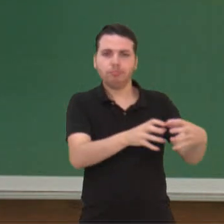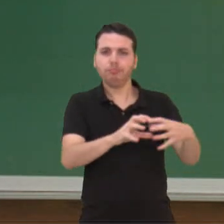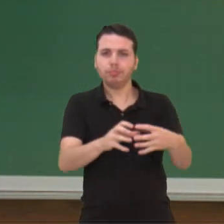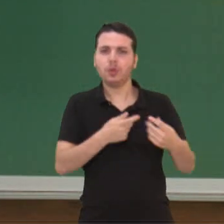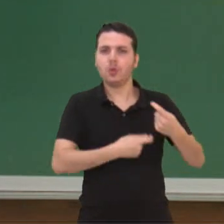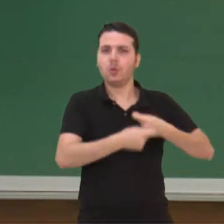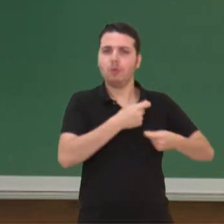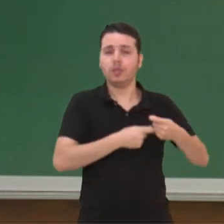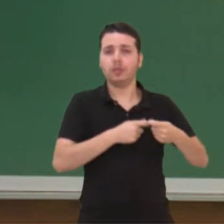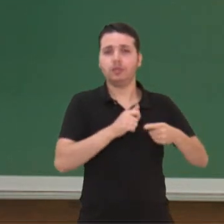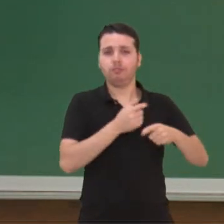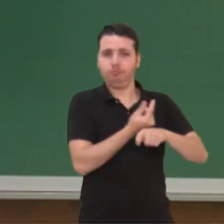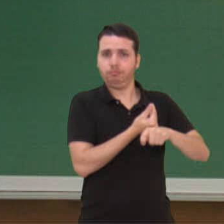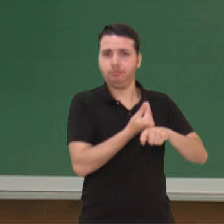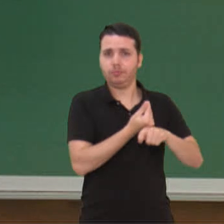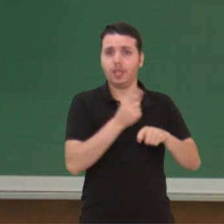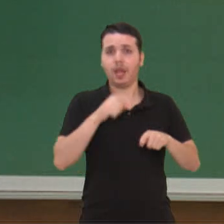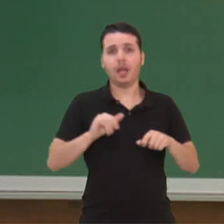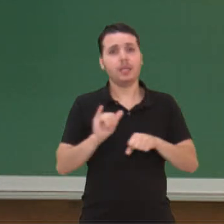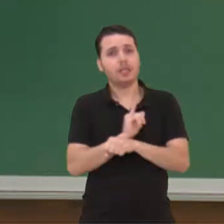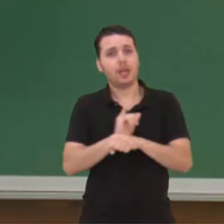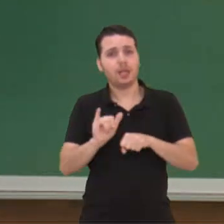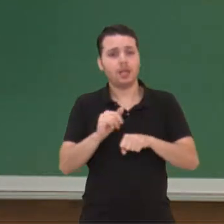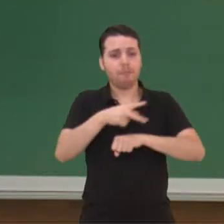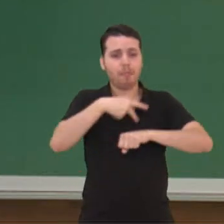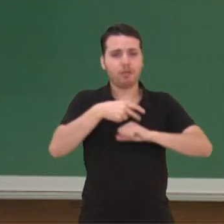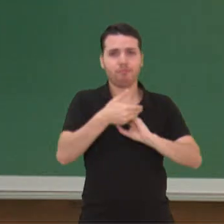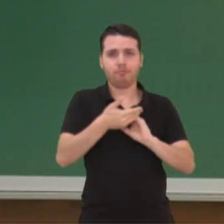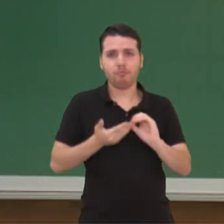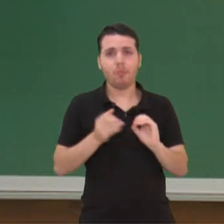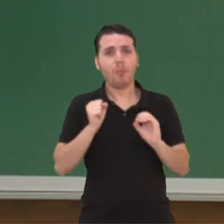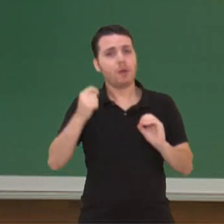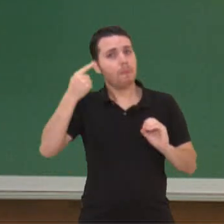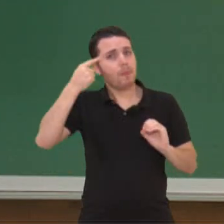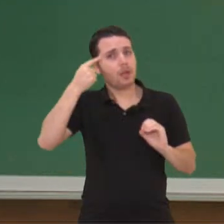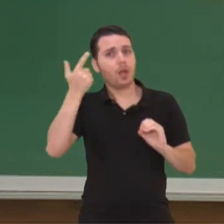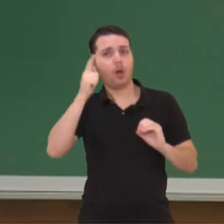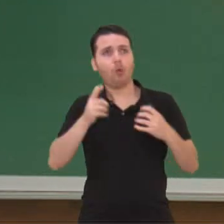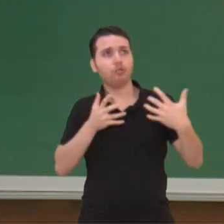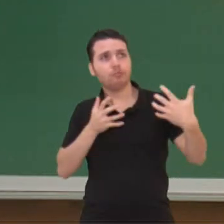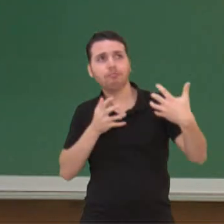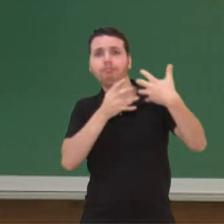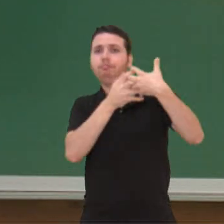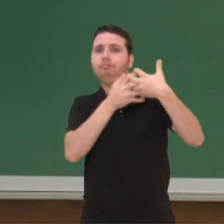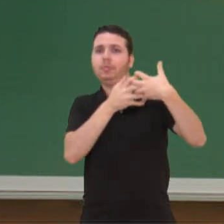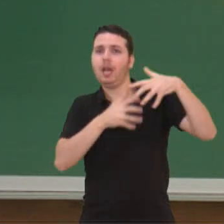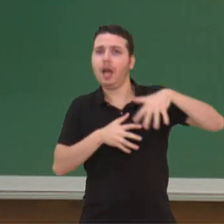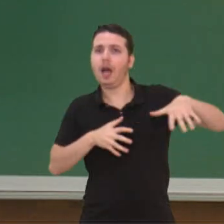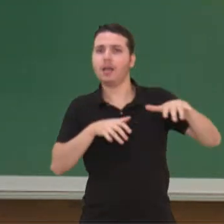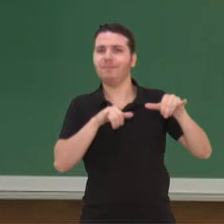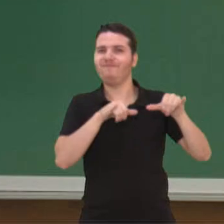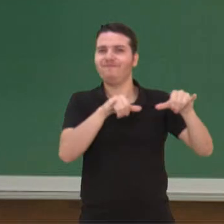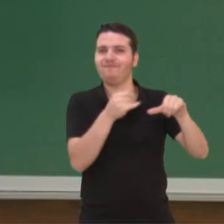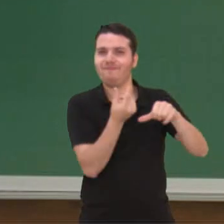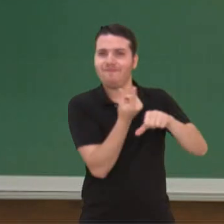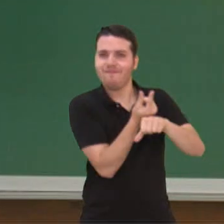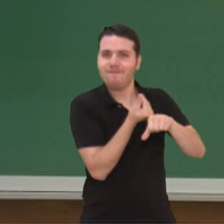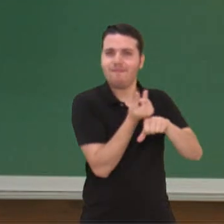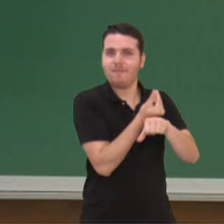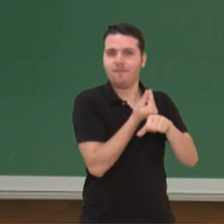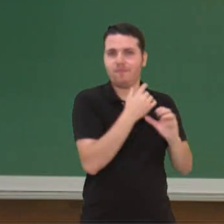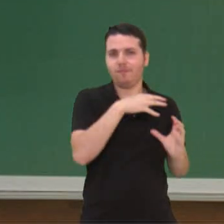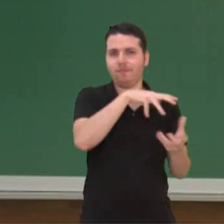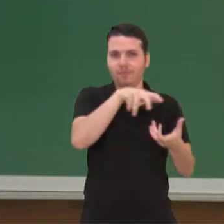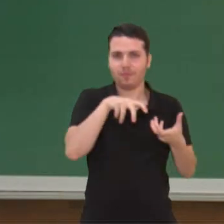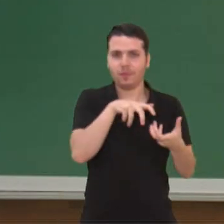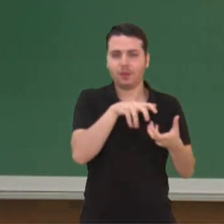inserir dentro desse mercado mundial, né? Nós temos que entender que dentro do mercado mundial existem polos de influência